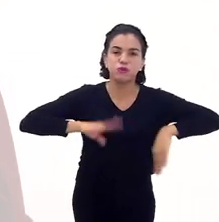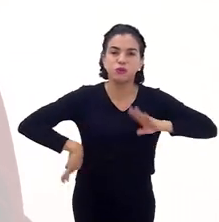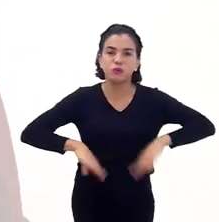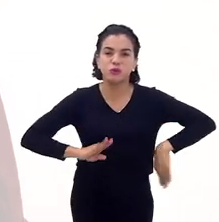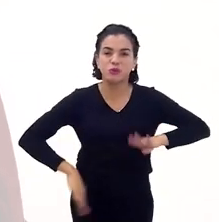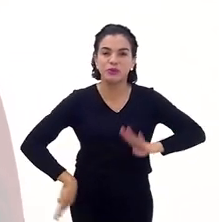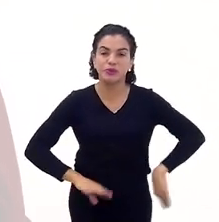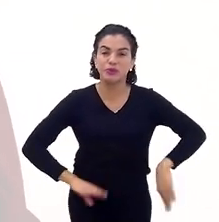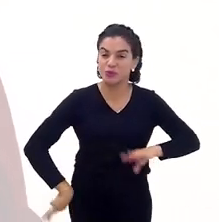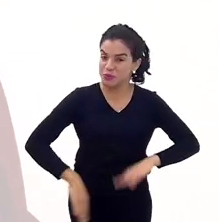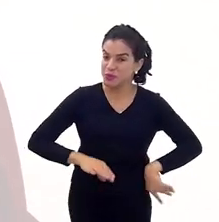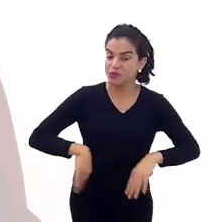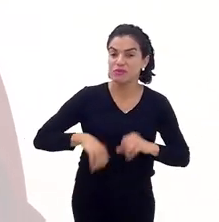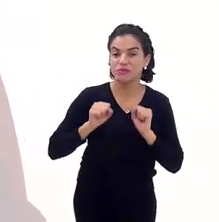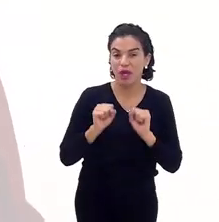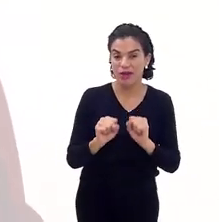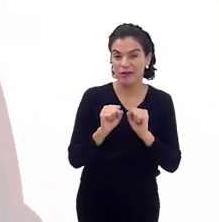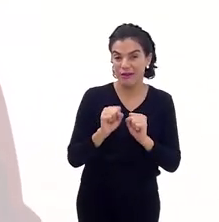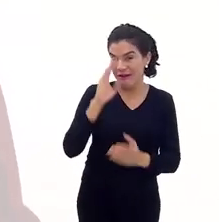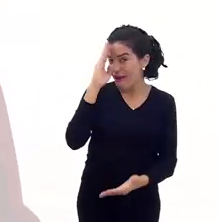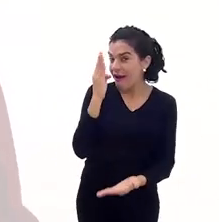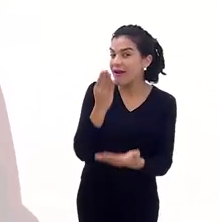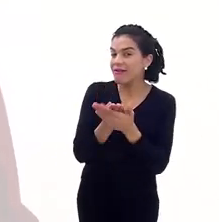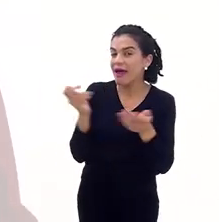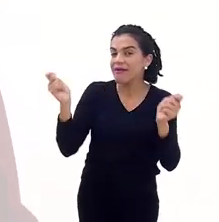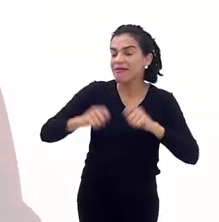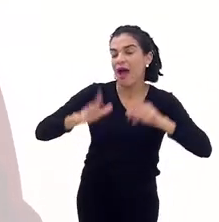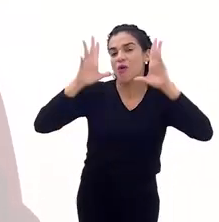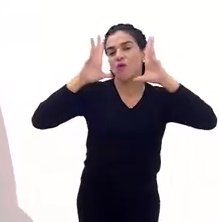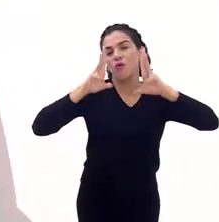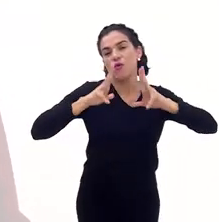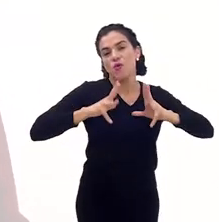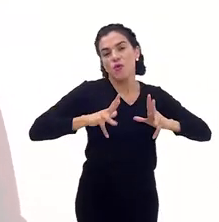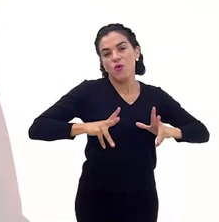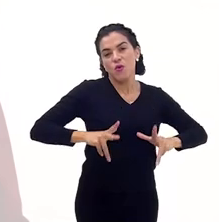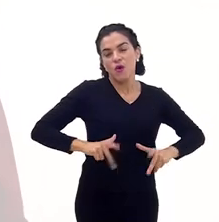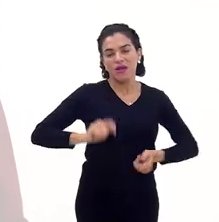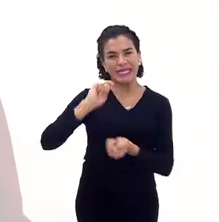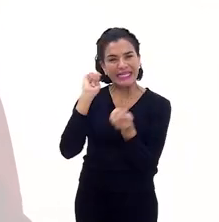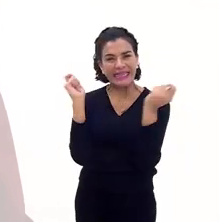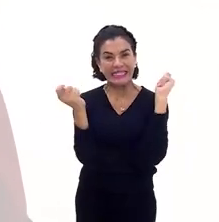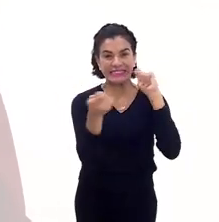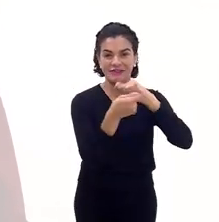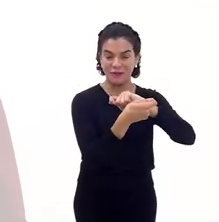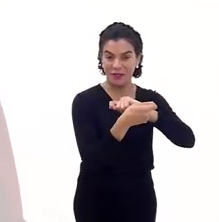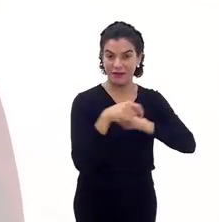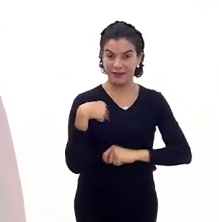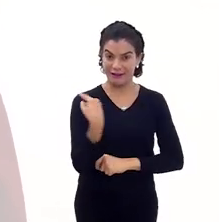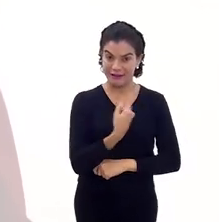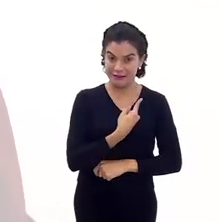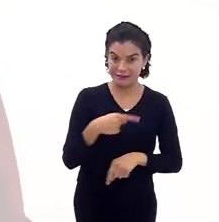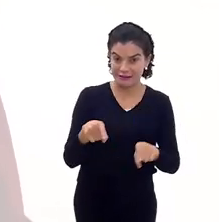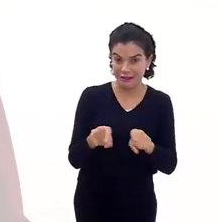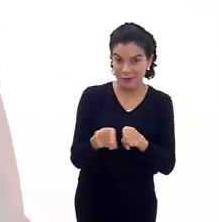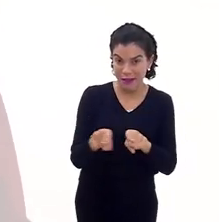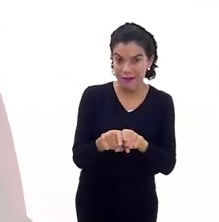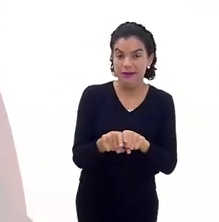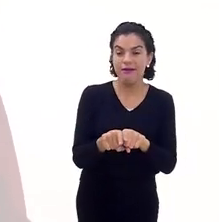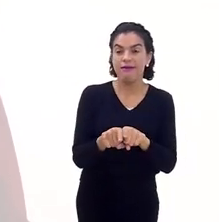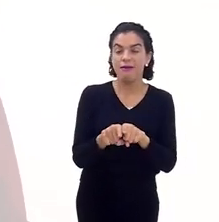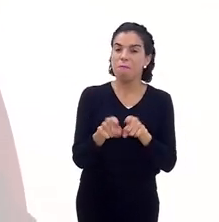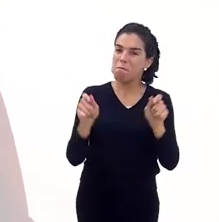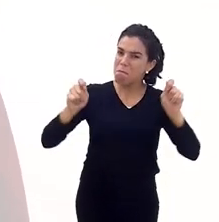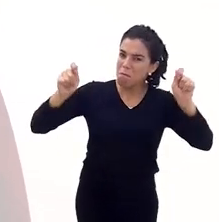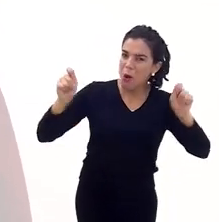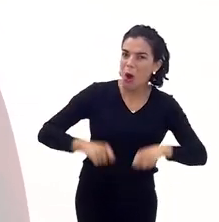gente acreditar que tudo isso pode ser removido, tudo pode ser transformado. E que a gente é essa felicidade